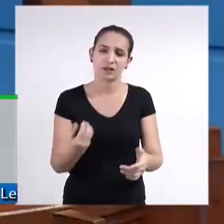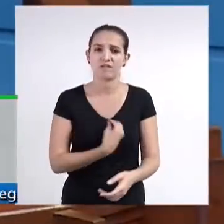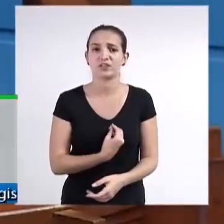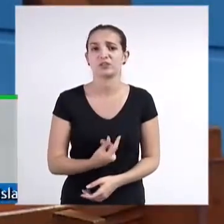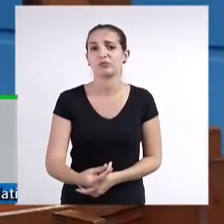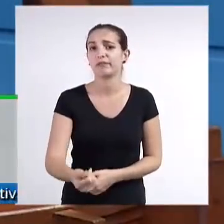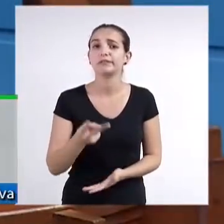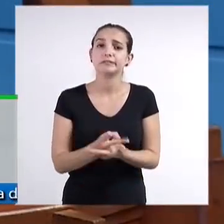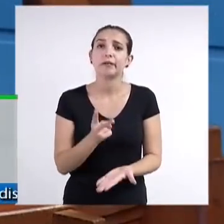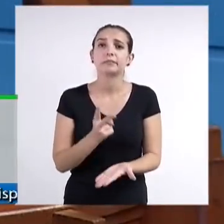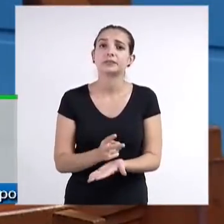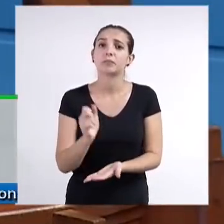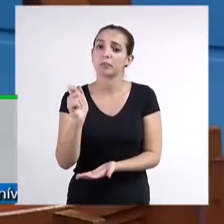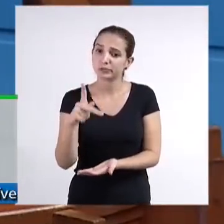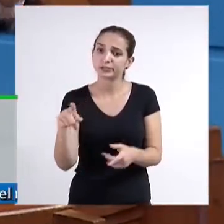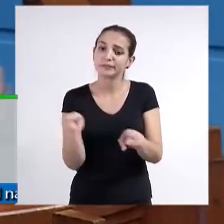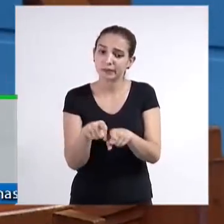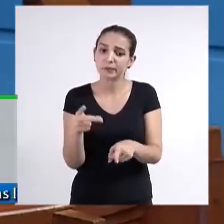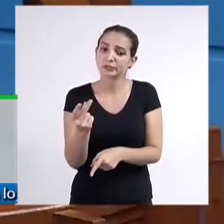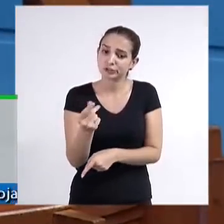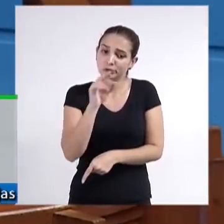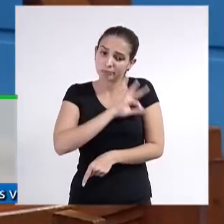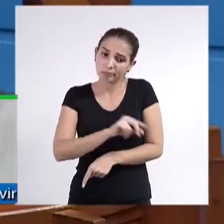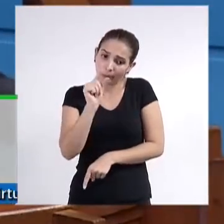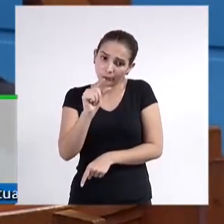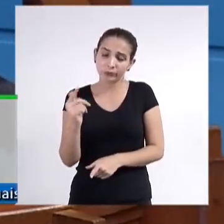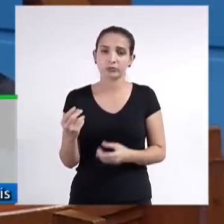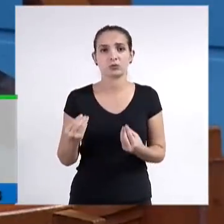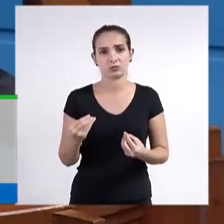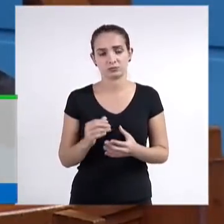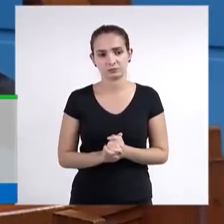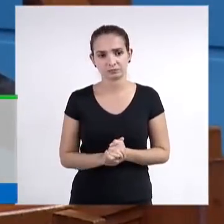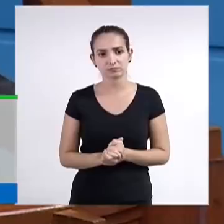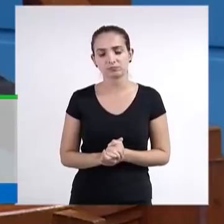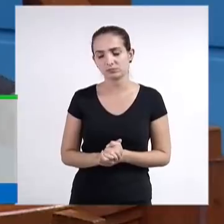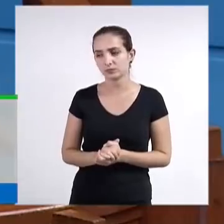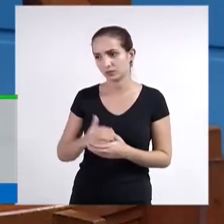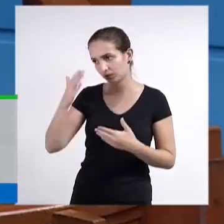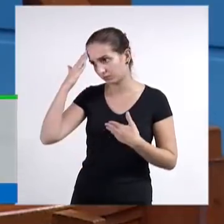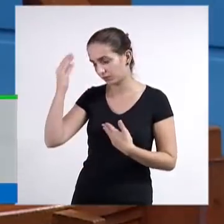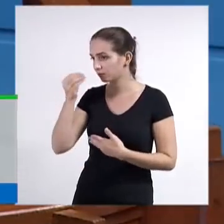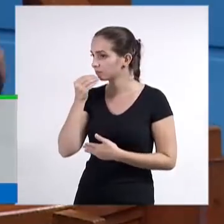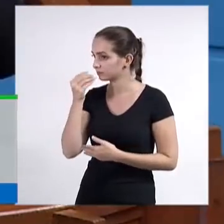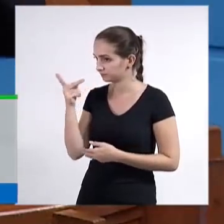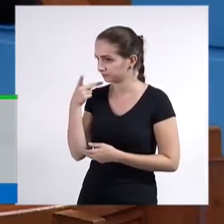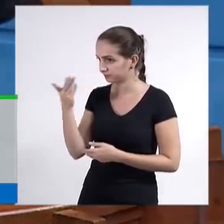o importante da parte de Vossa Excelência e concluo, senhor presidente. Muito obrigado pela oportunidade da fala no dia de hoje.